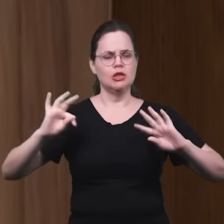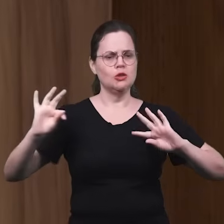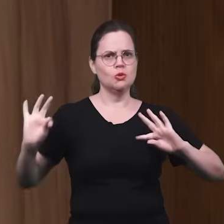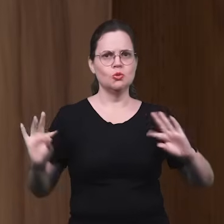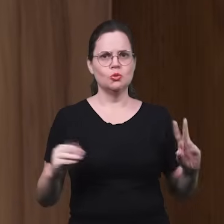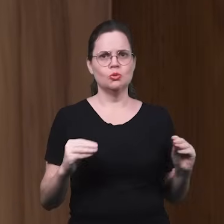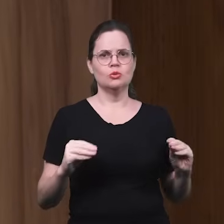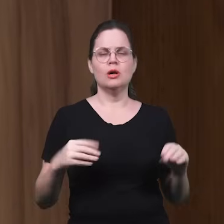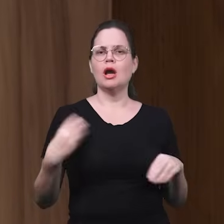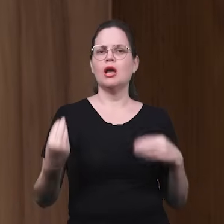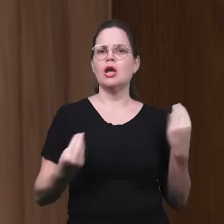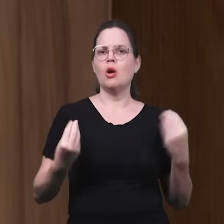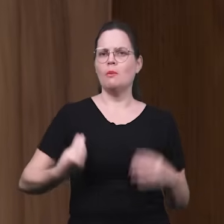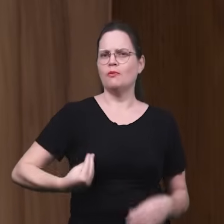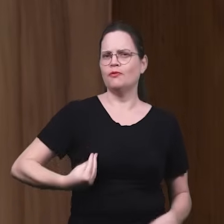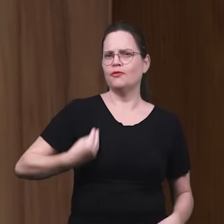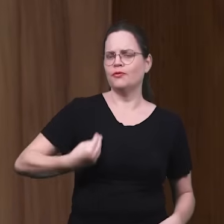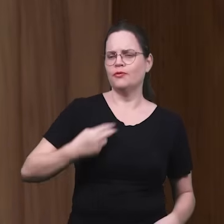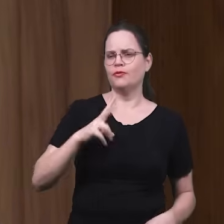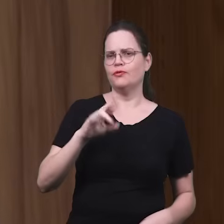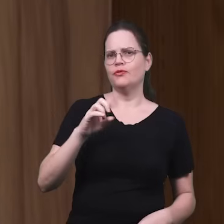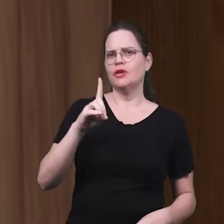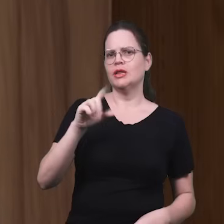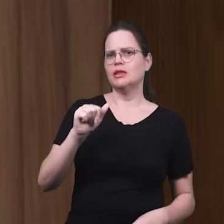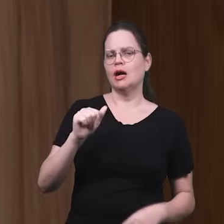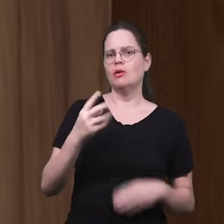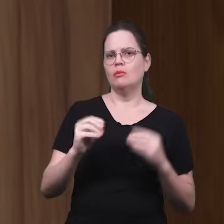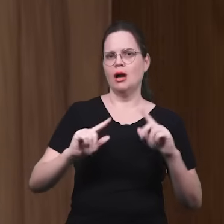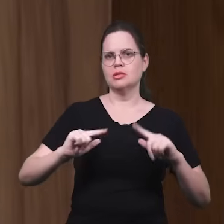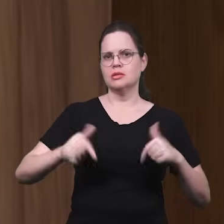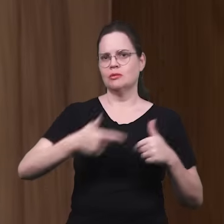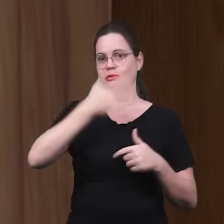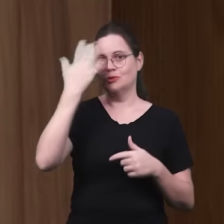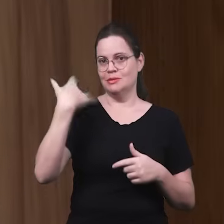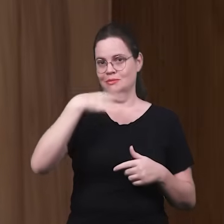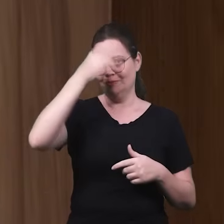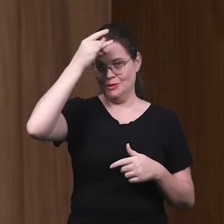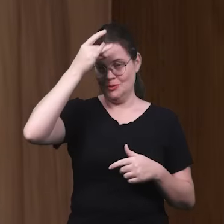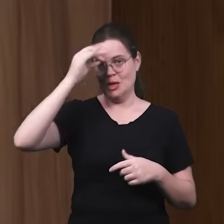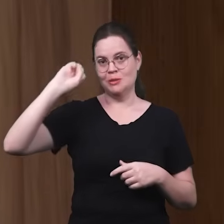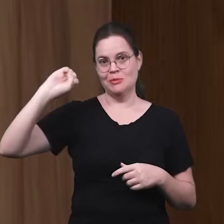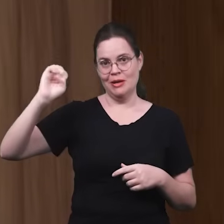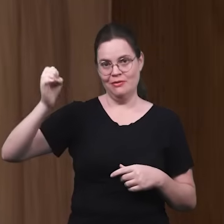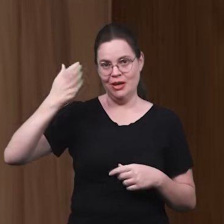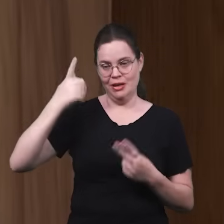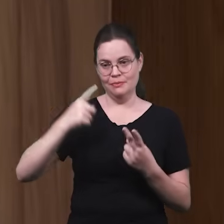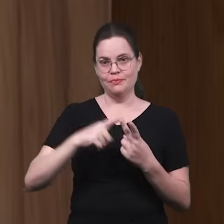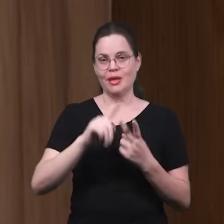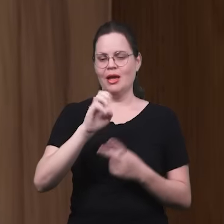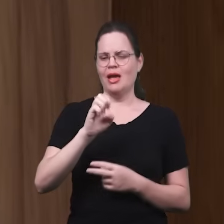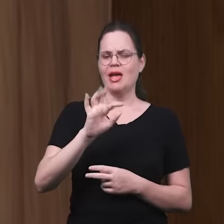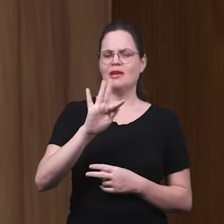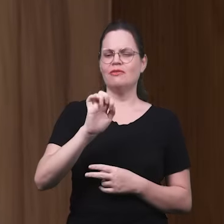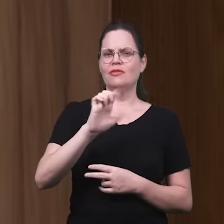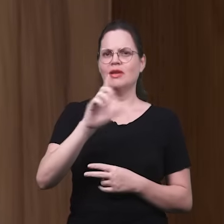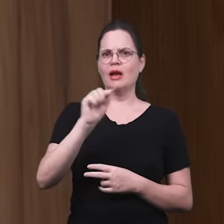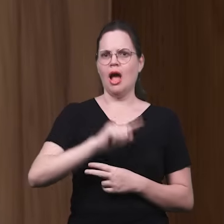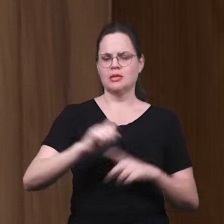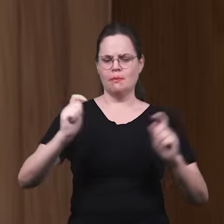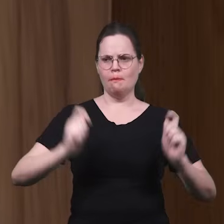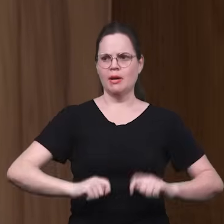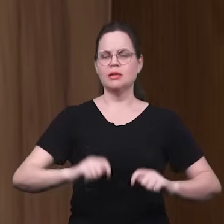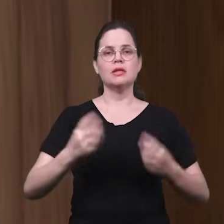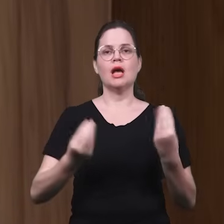na operação do Espírito Santo e a eficácia está no poder de Deus. Então, quando não alcança isso, não temos nada.